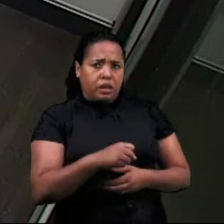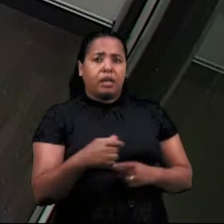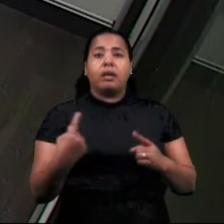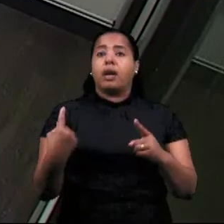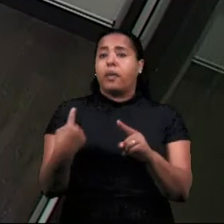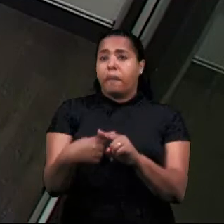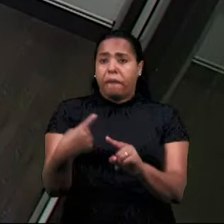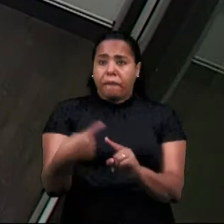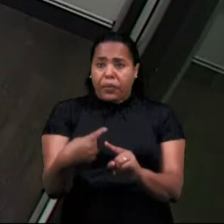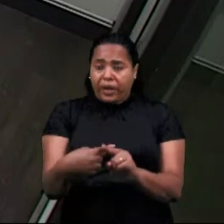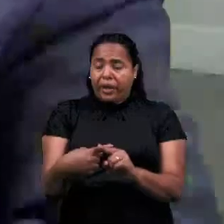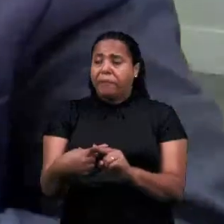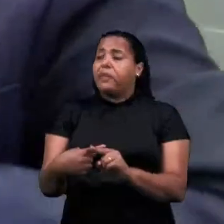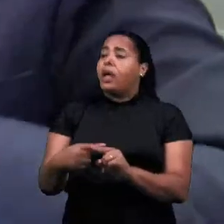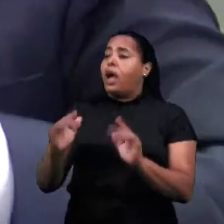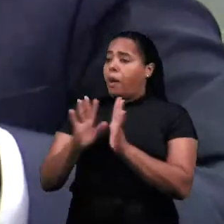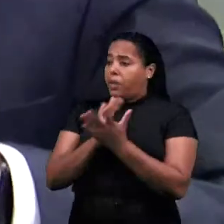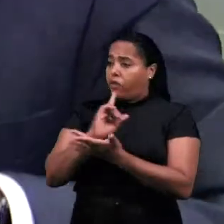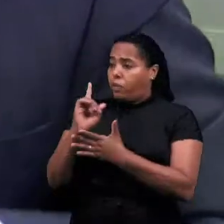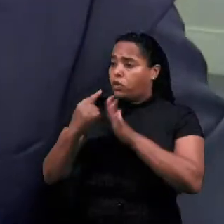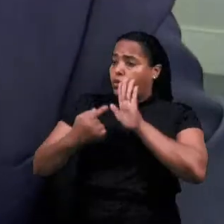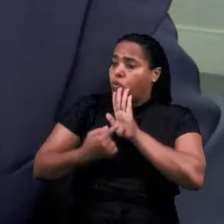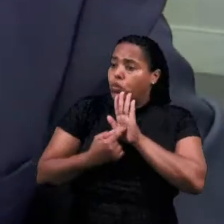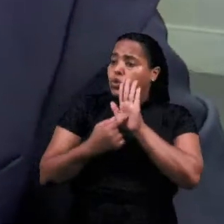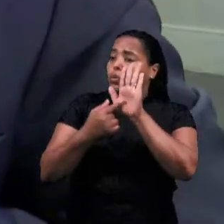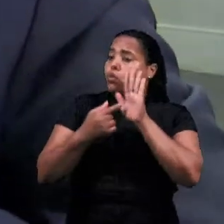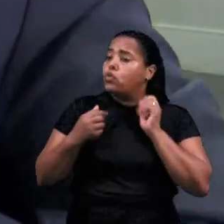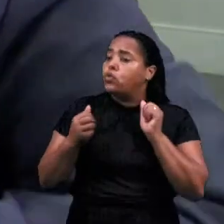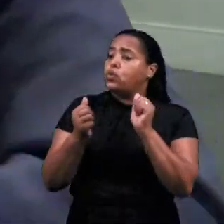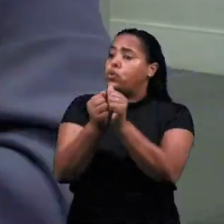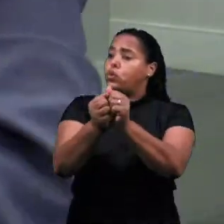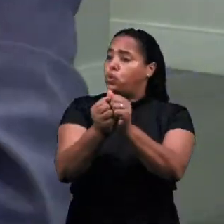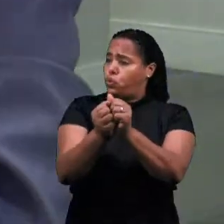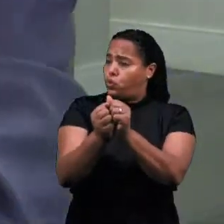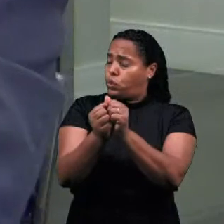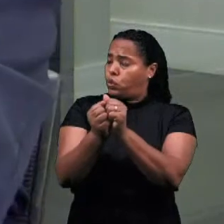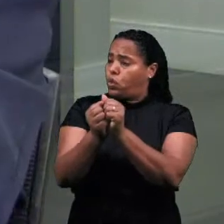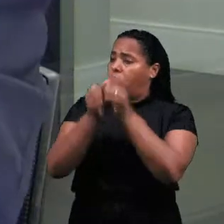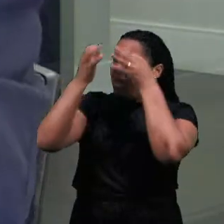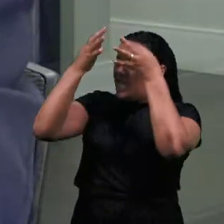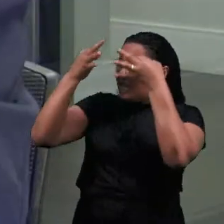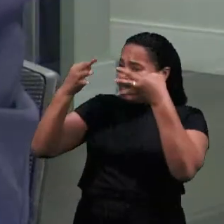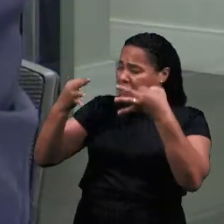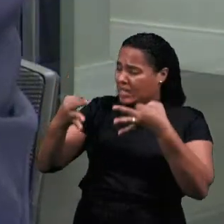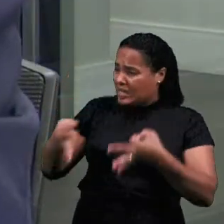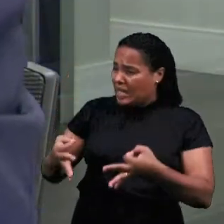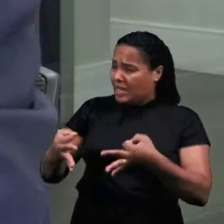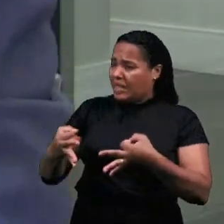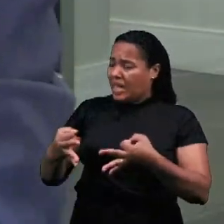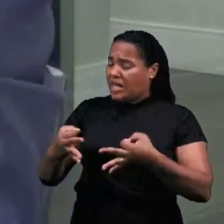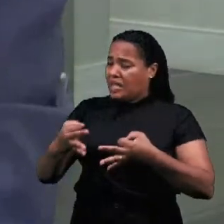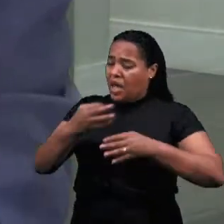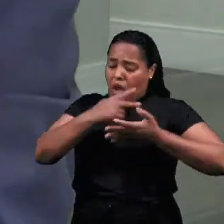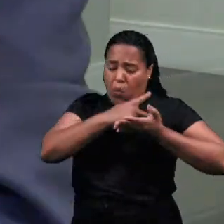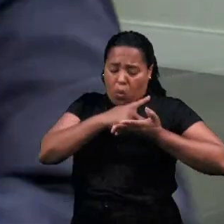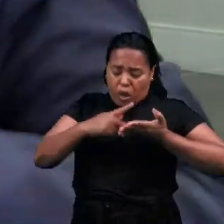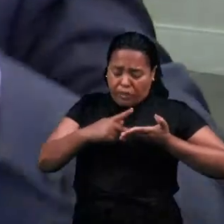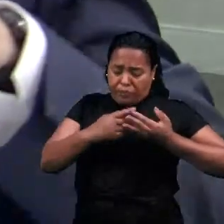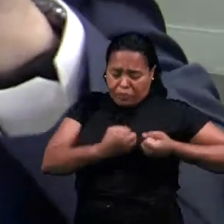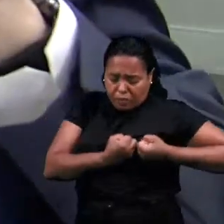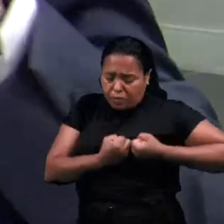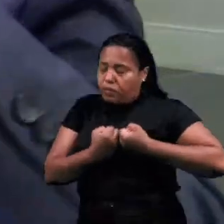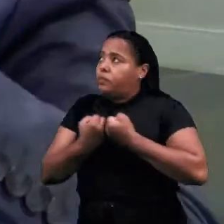chegar diante dele com certeza e inteireza de coração,